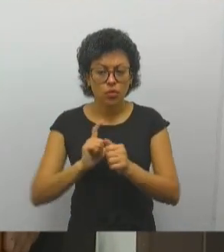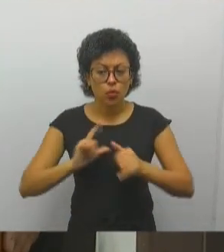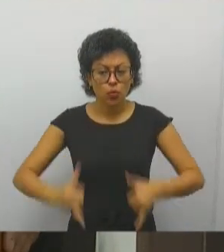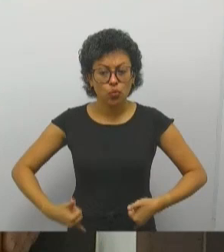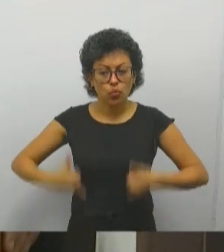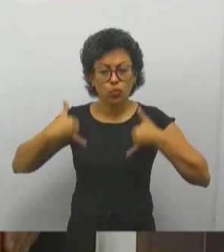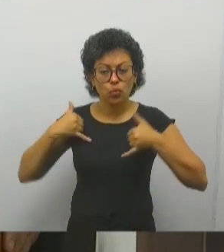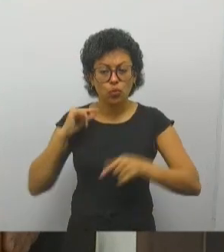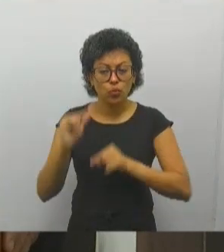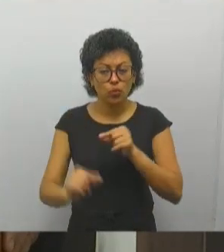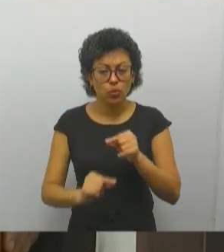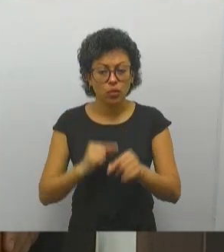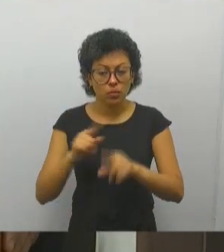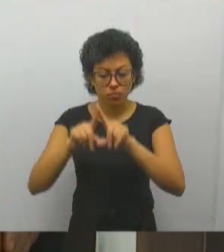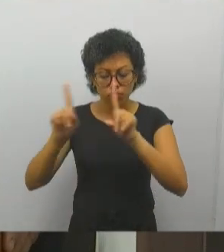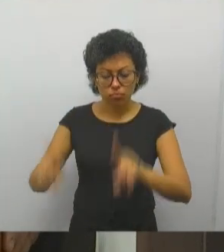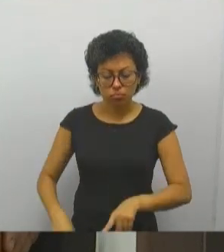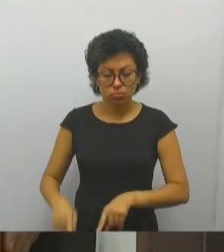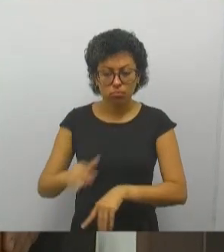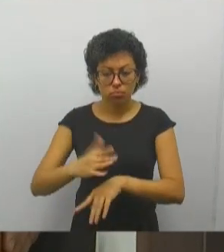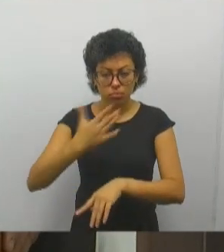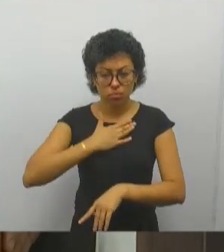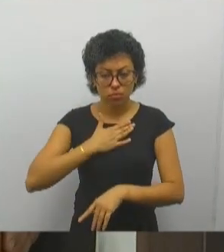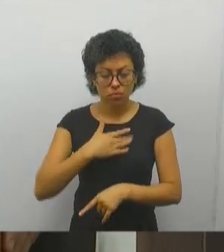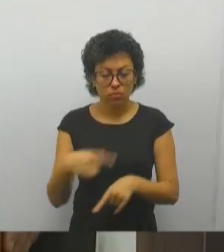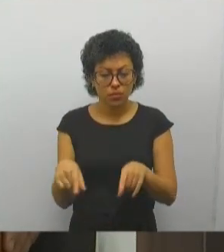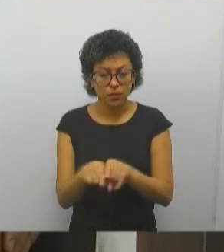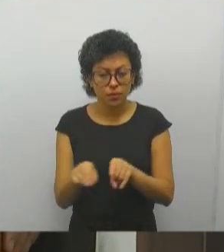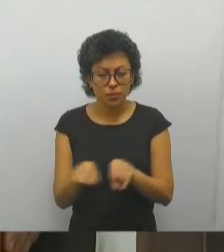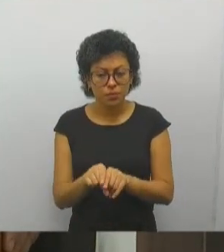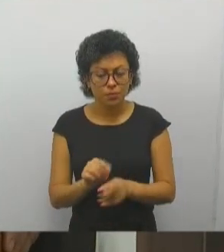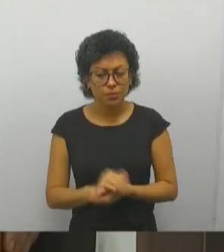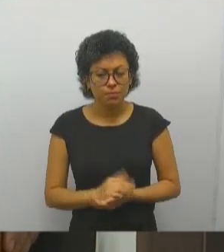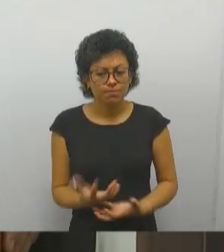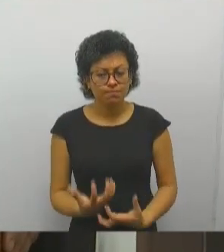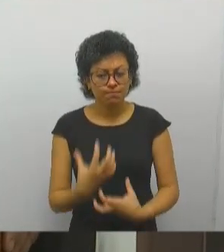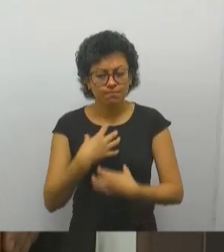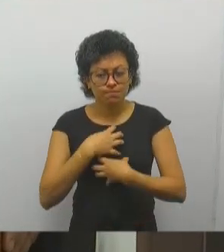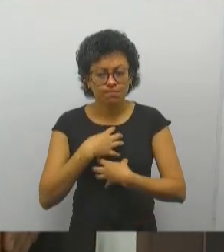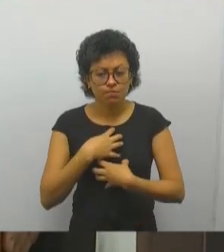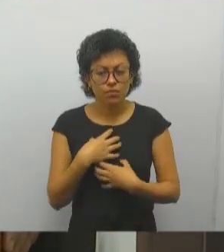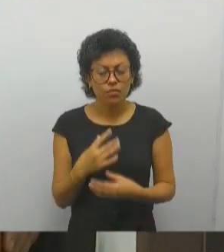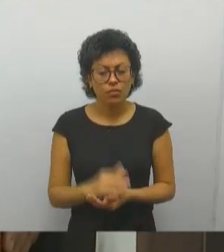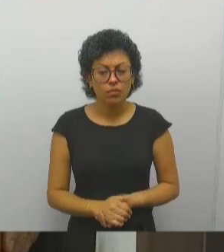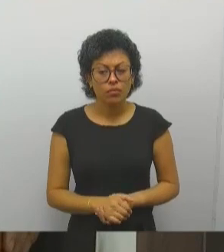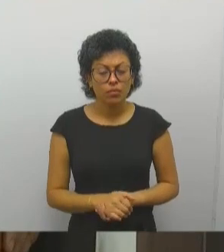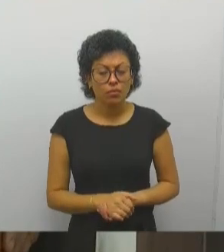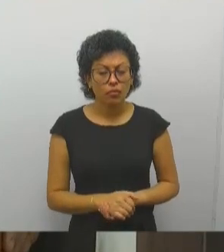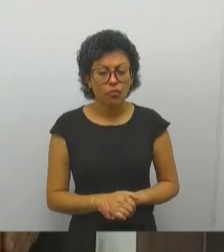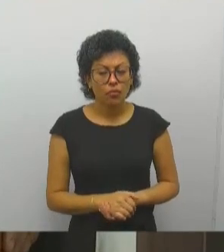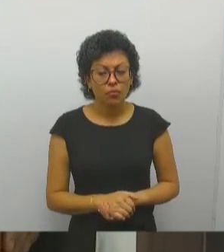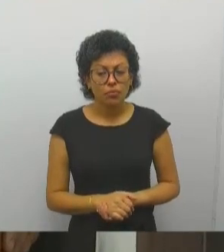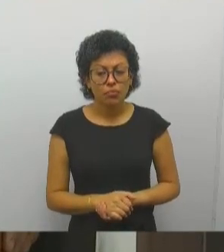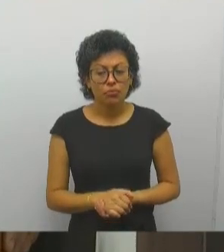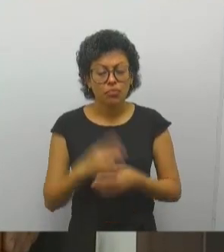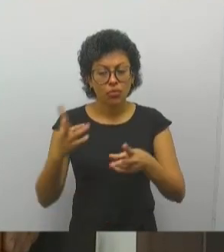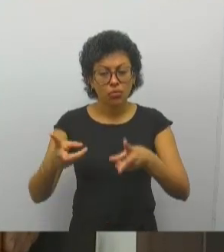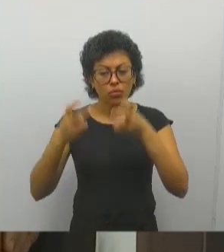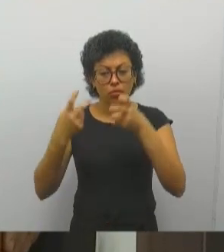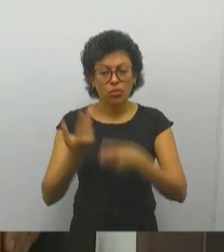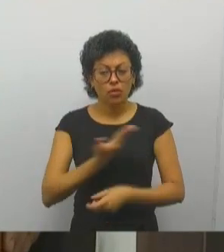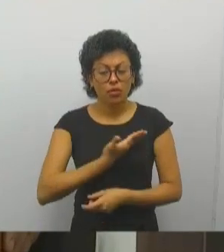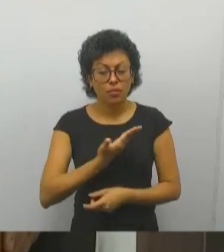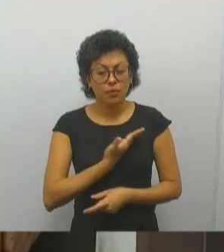orgulho de ser Servidor Público me faz e eu acho que eu nasci para isso e vejo muitos